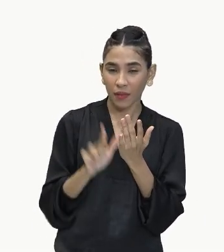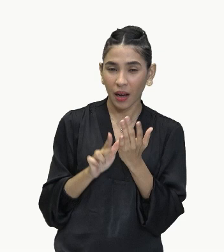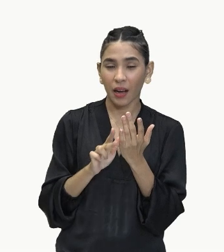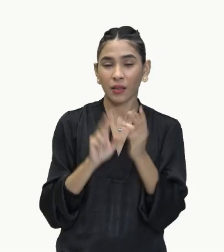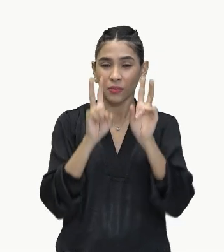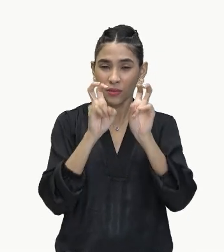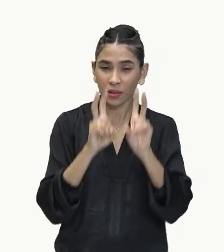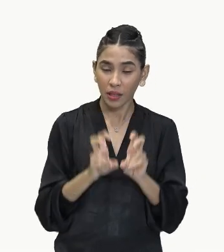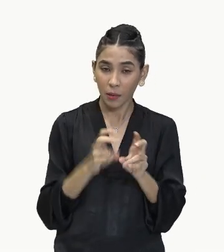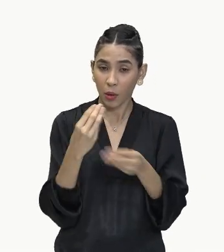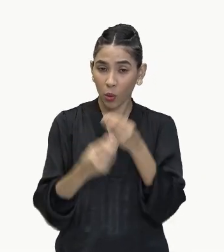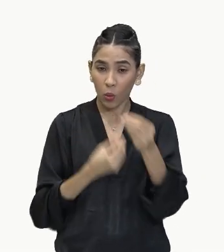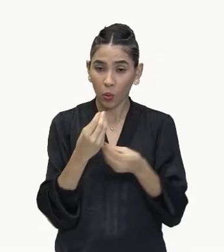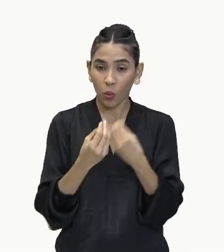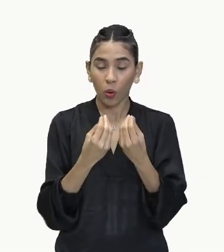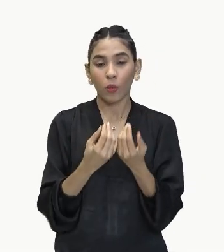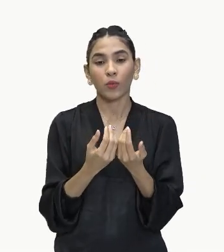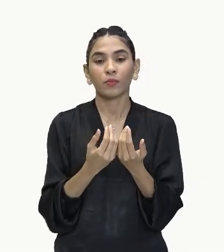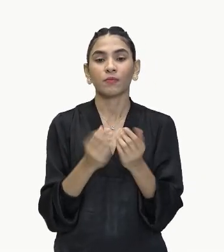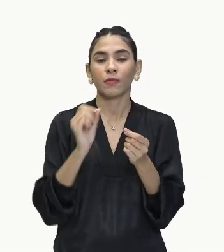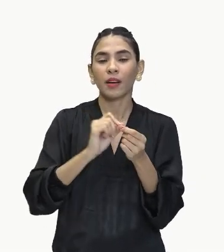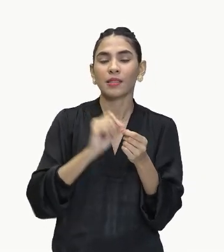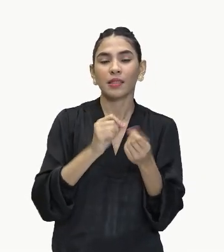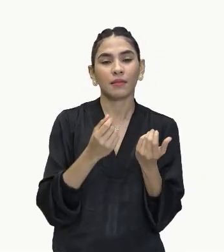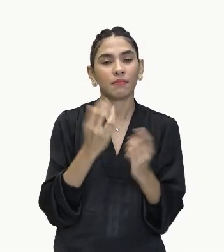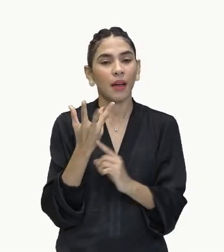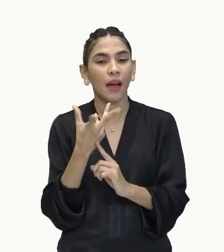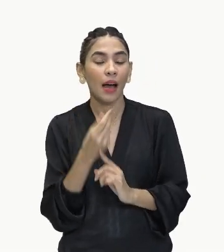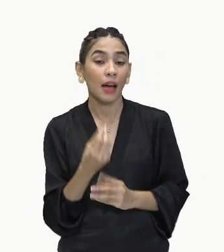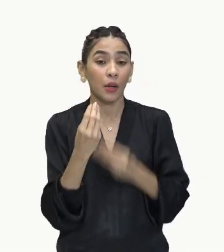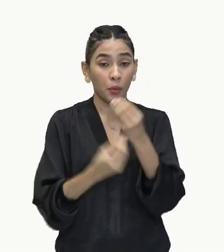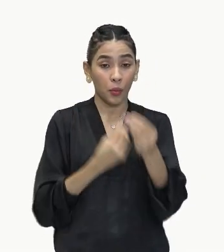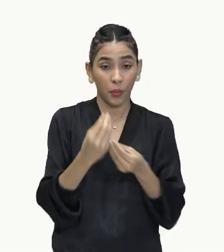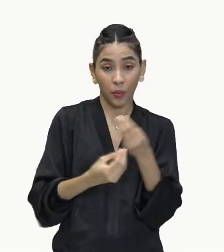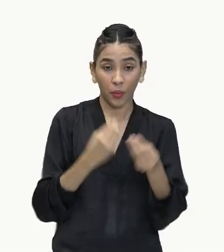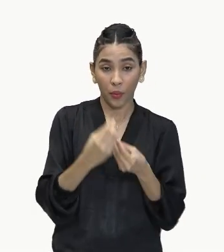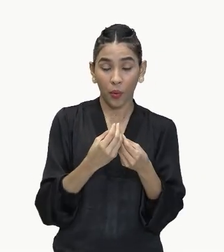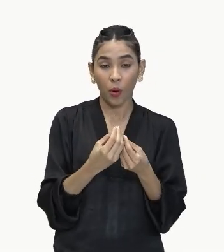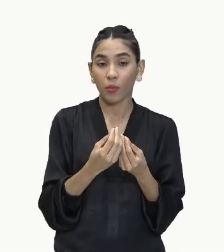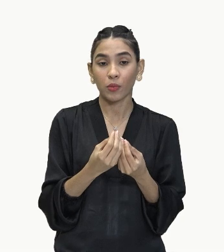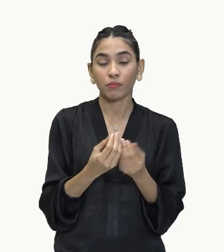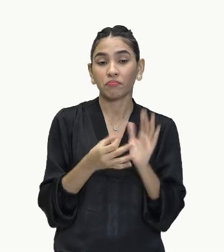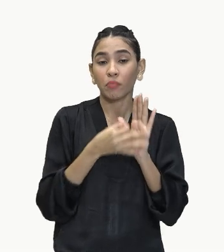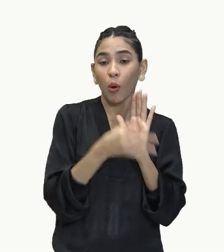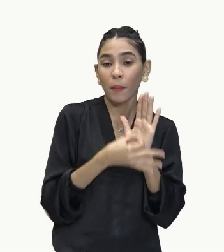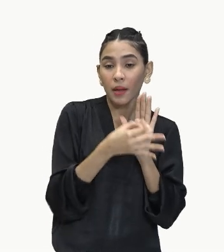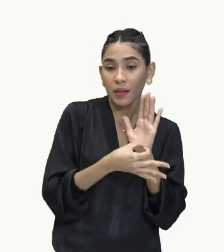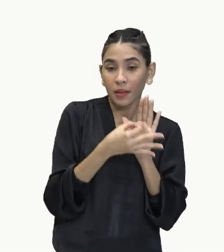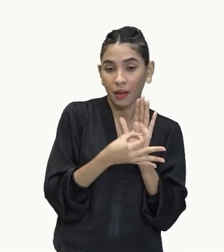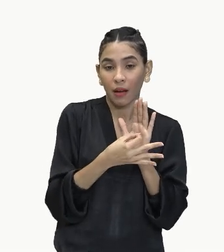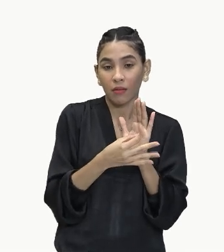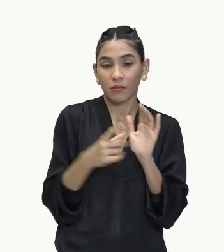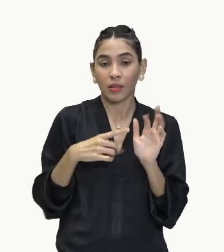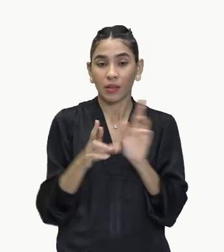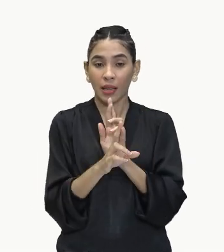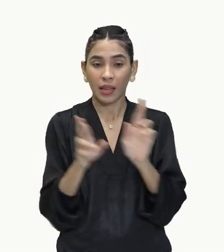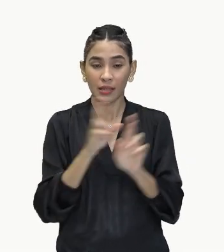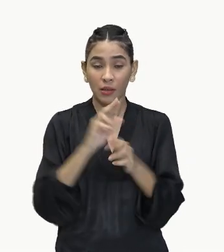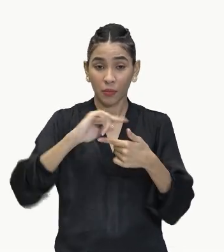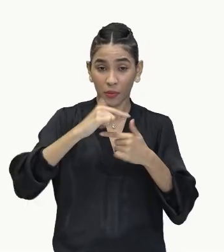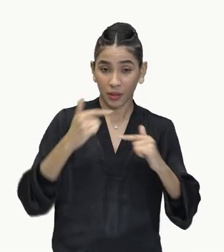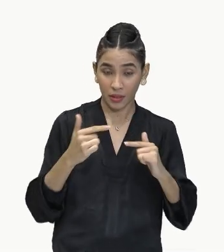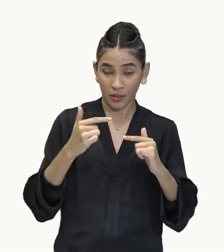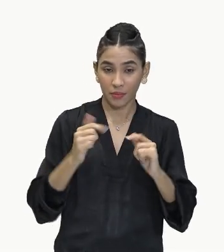sua posição quanto ao jeito de fazer arte, quanto ao jeito de se posicionar em relação ao